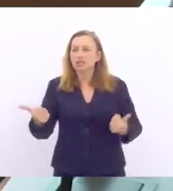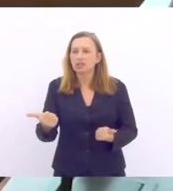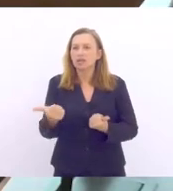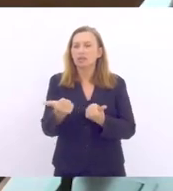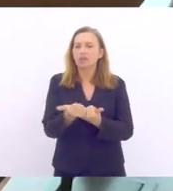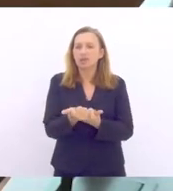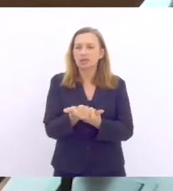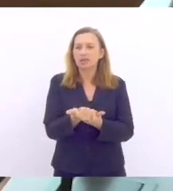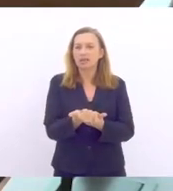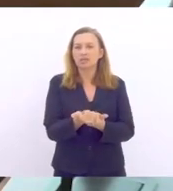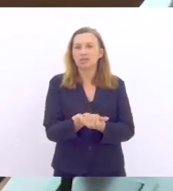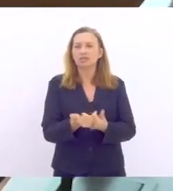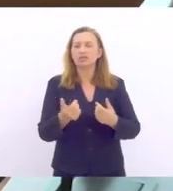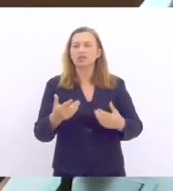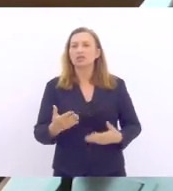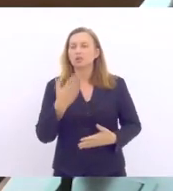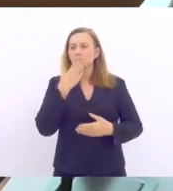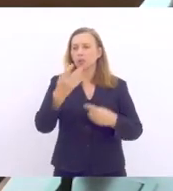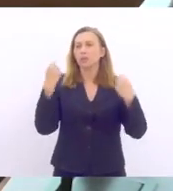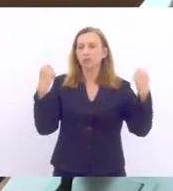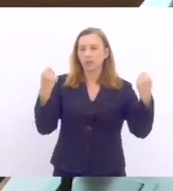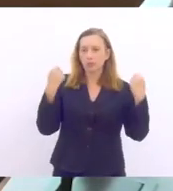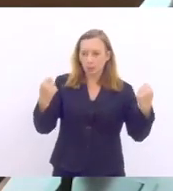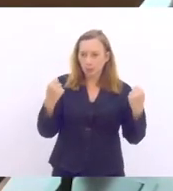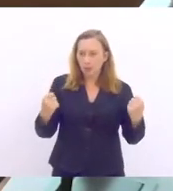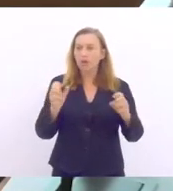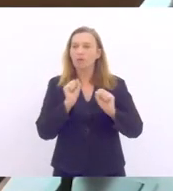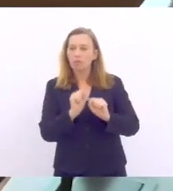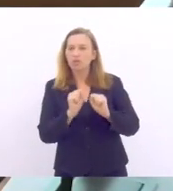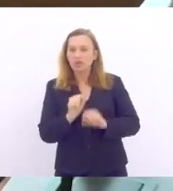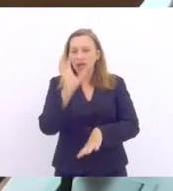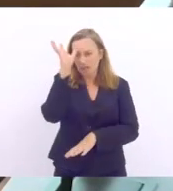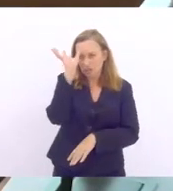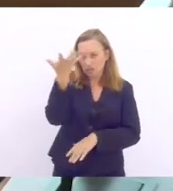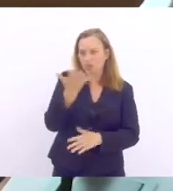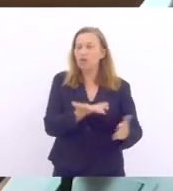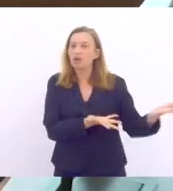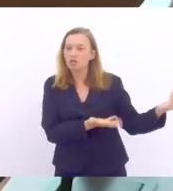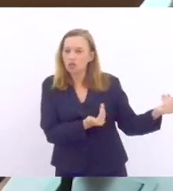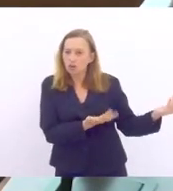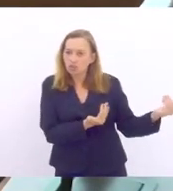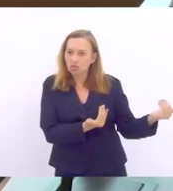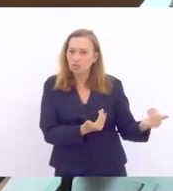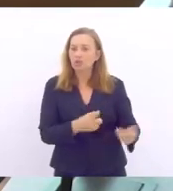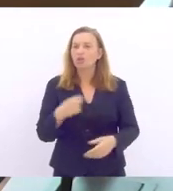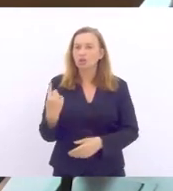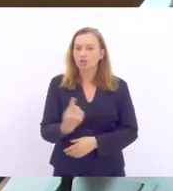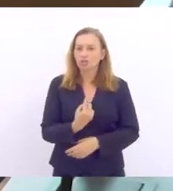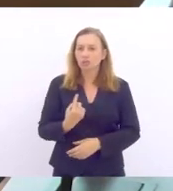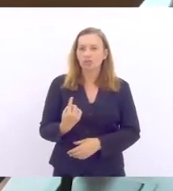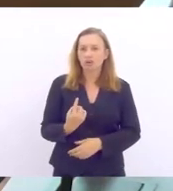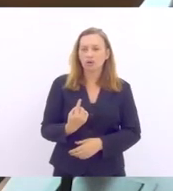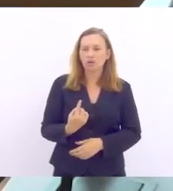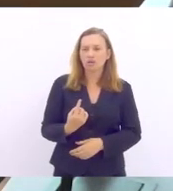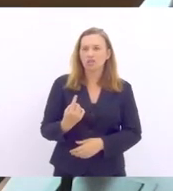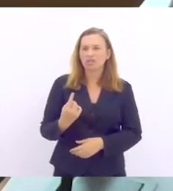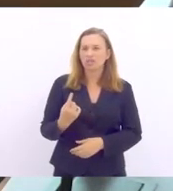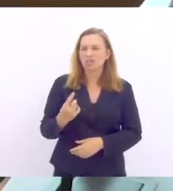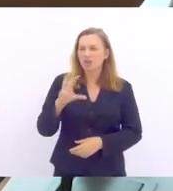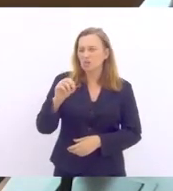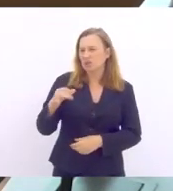torcidas organizadas, Tenente Coronel, para a gente poder resolver a juventude. Porque nós com 50 anos não queremos brigar com